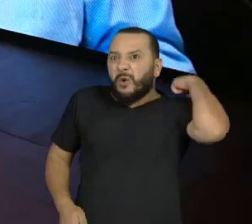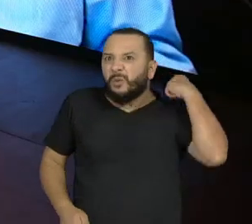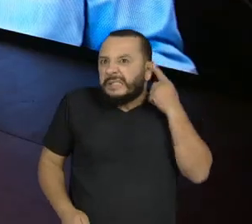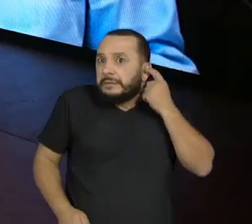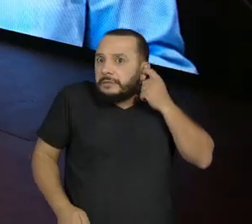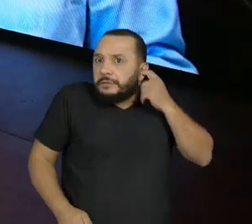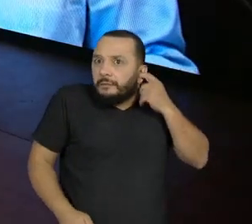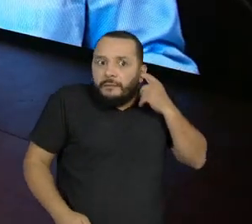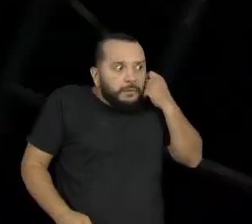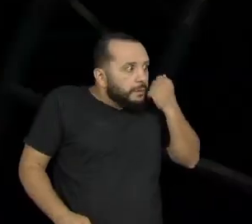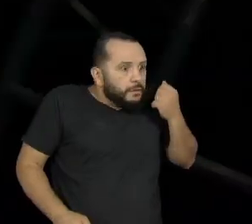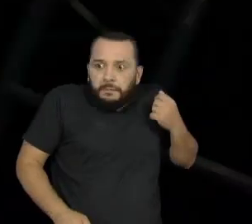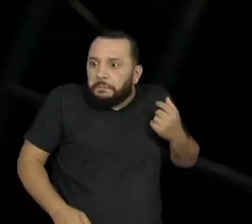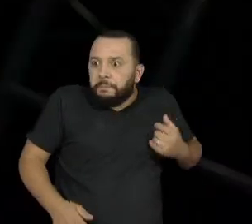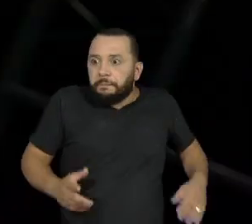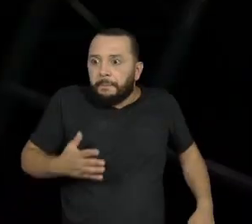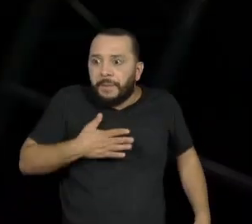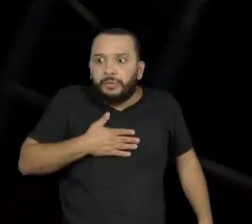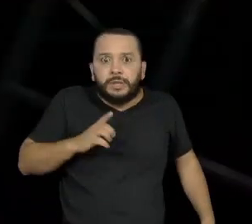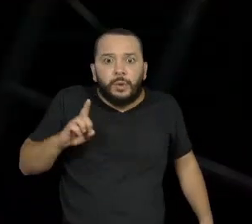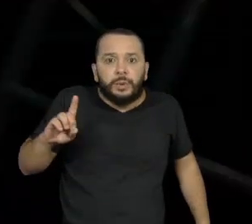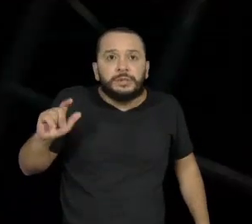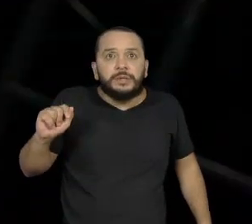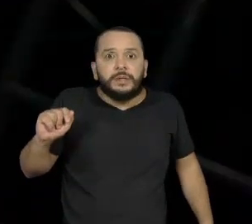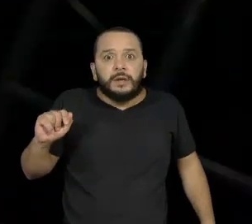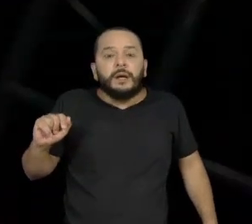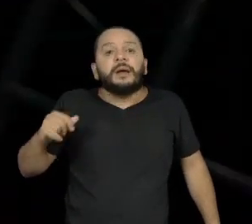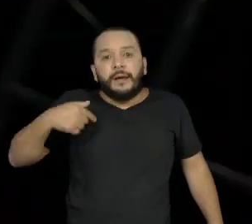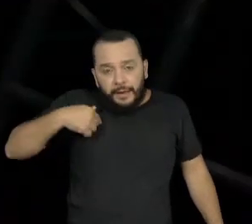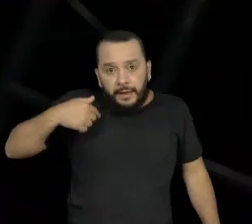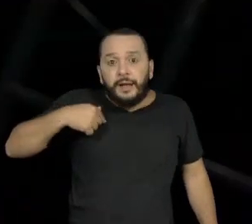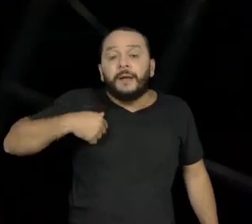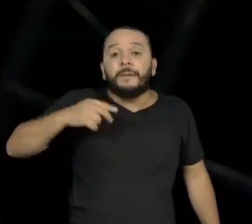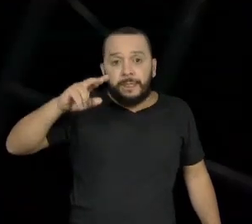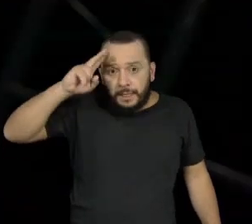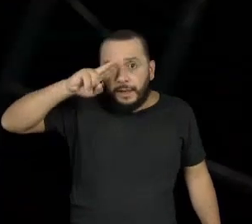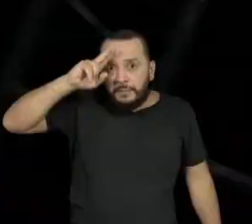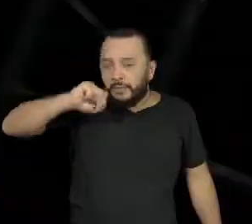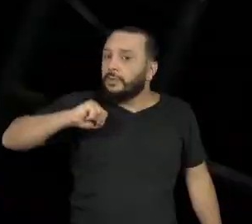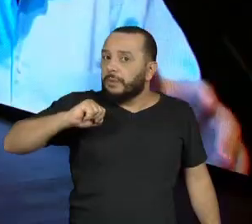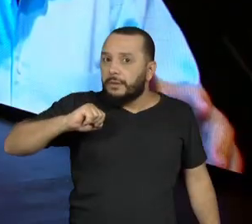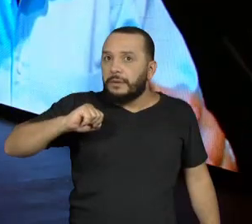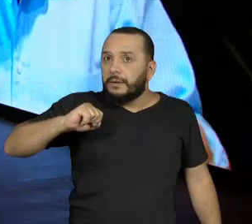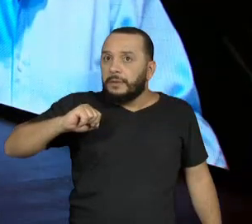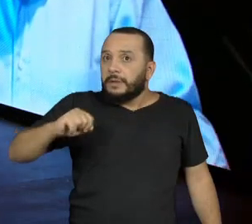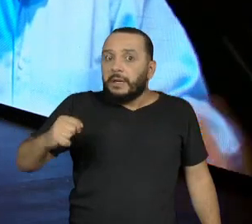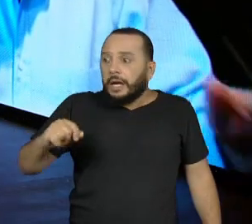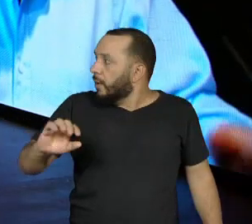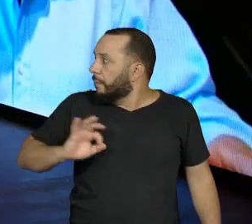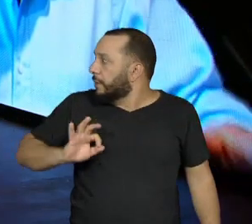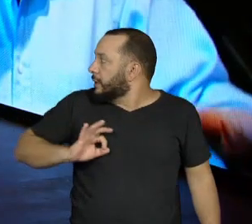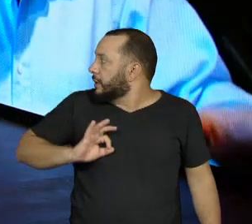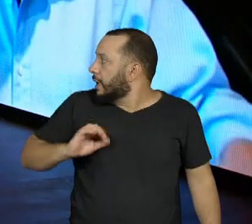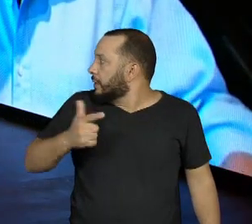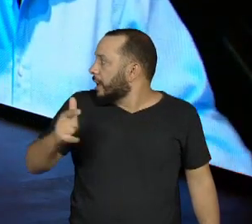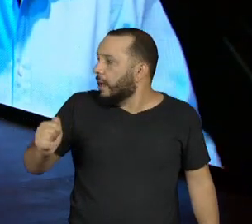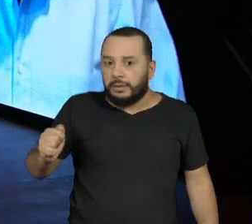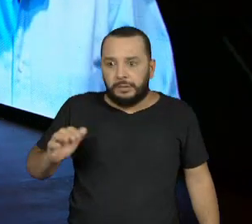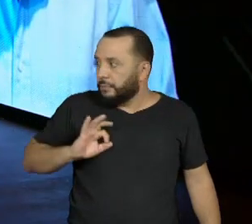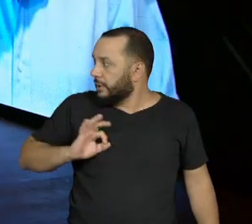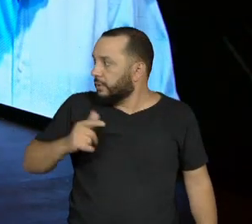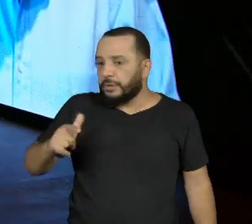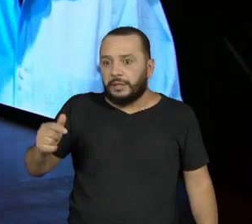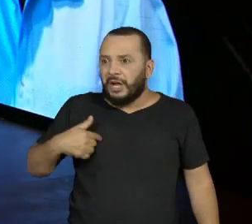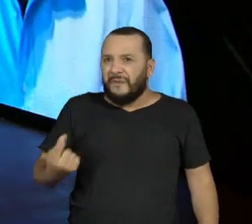falei, mas por que vocês estão tirando em mim? Eu não faço parte aqui, não sou policial nem nada. Mas estava chegando